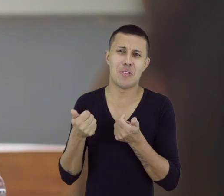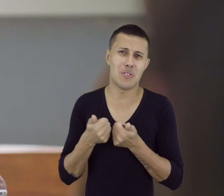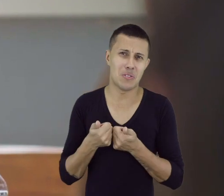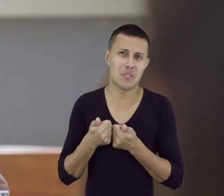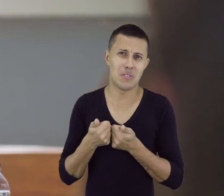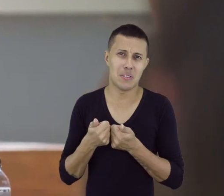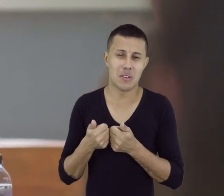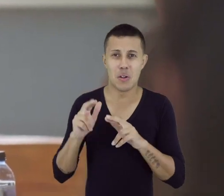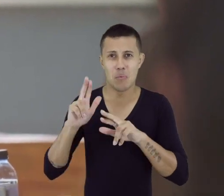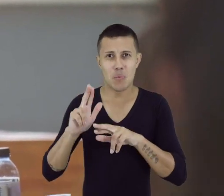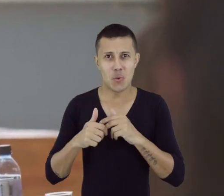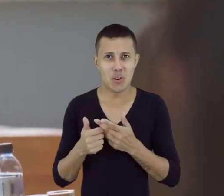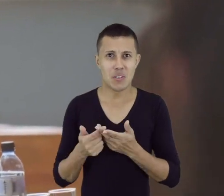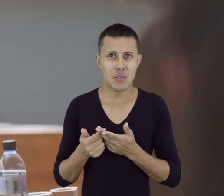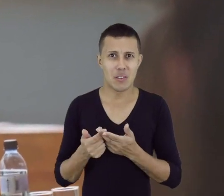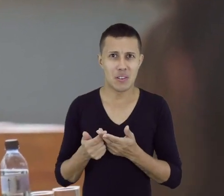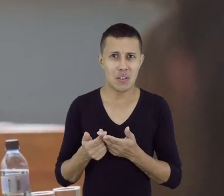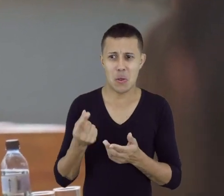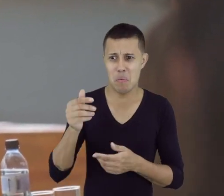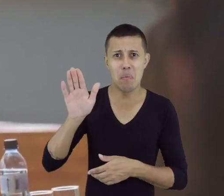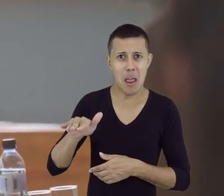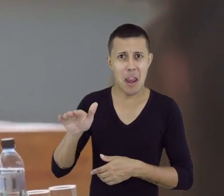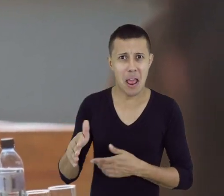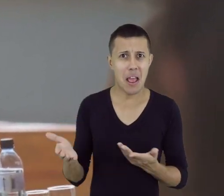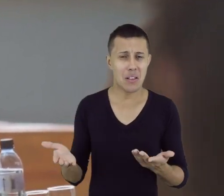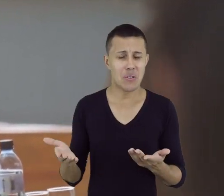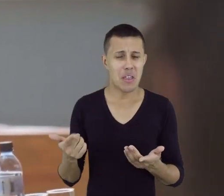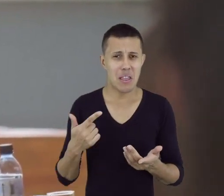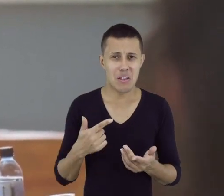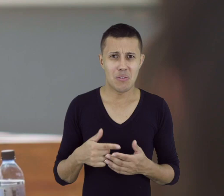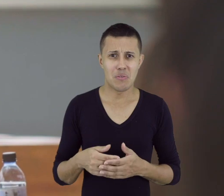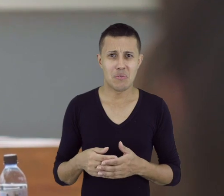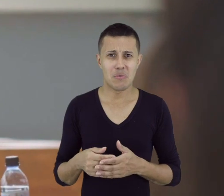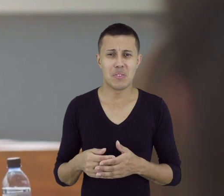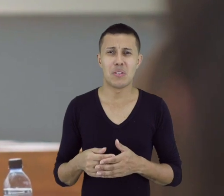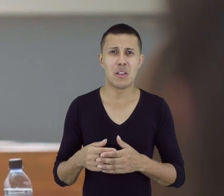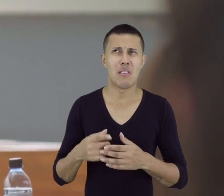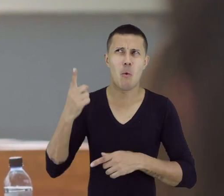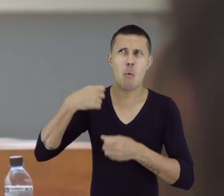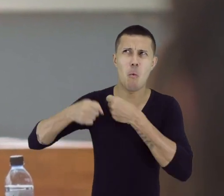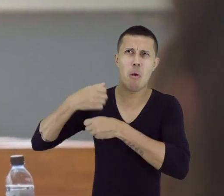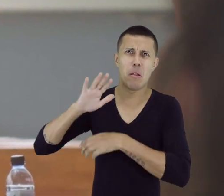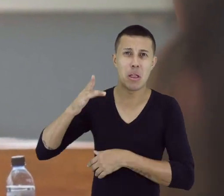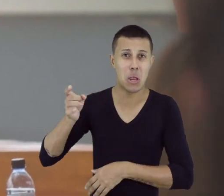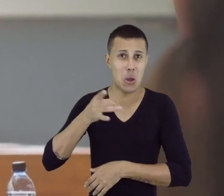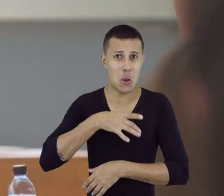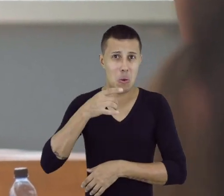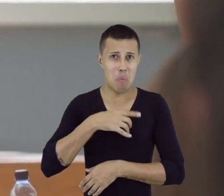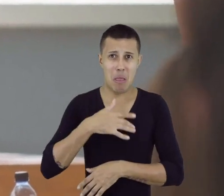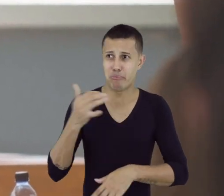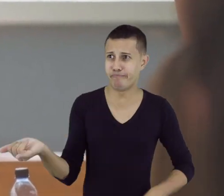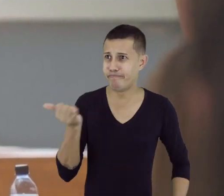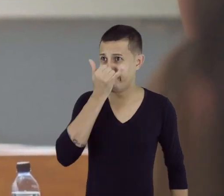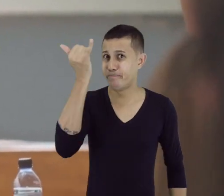meu co-patrocinador, porque ele topou vender o barco pelo preço de uma bicicleta. Quando eu saí da Noruega, um ano atrás, eu tinha muito medo